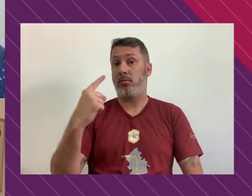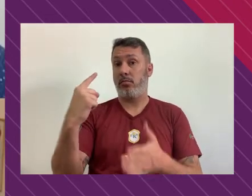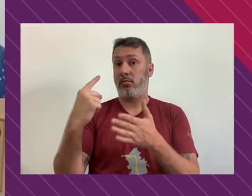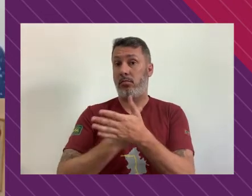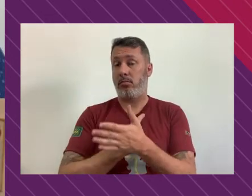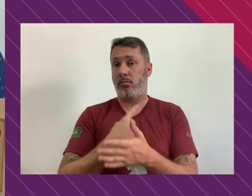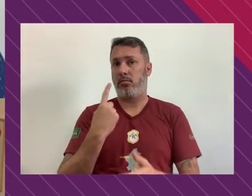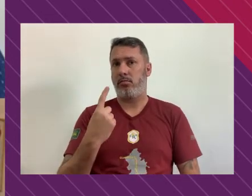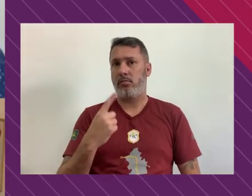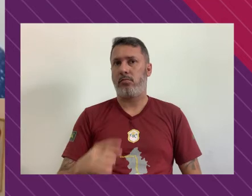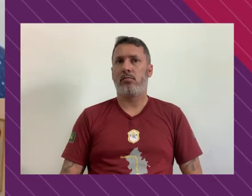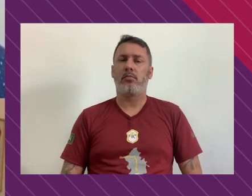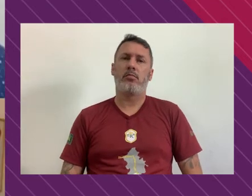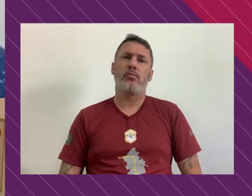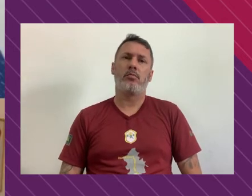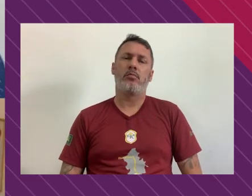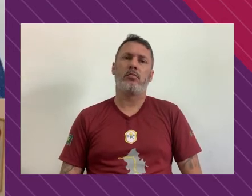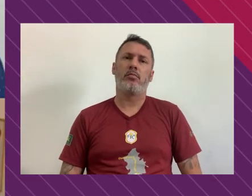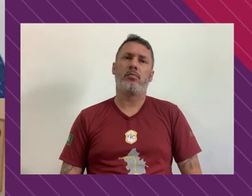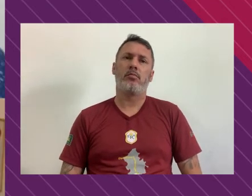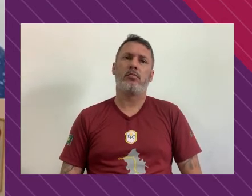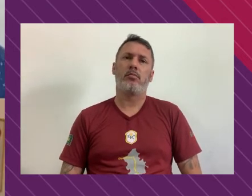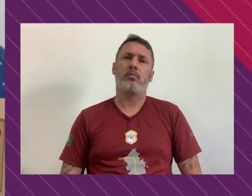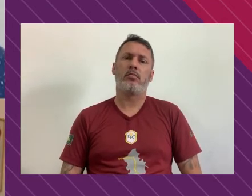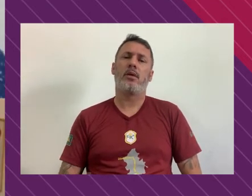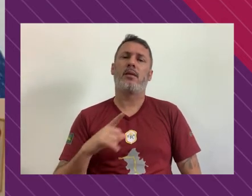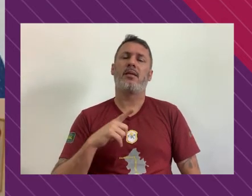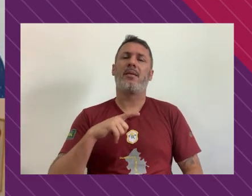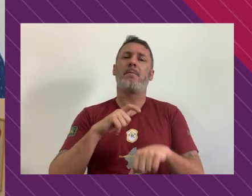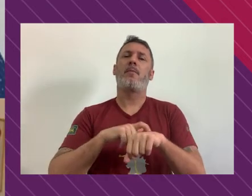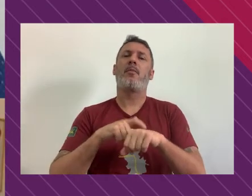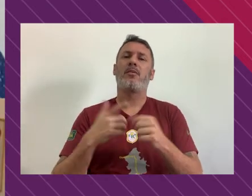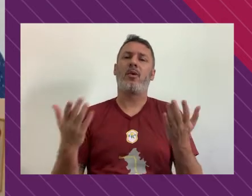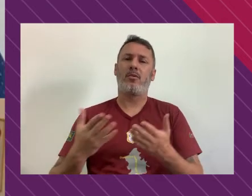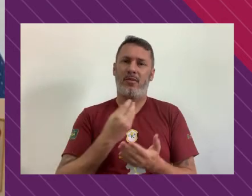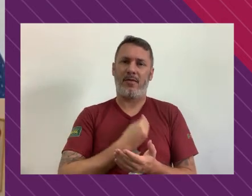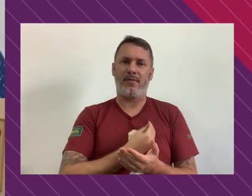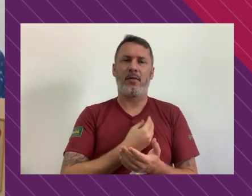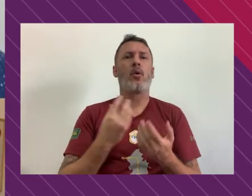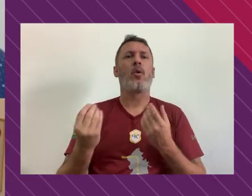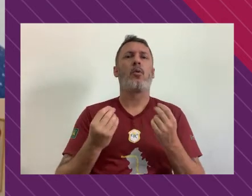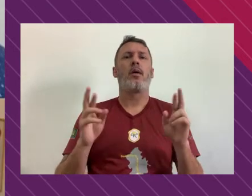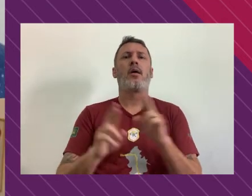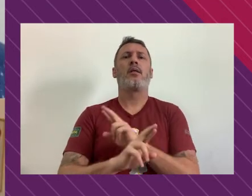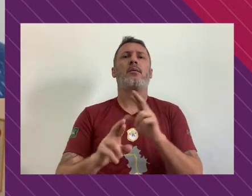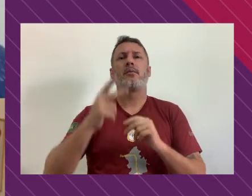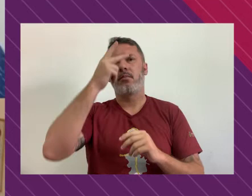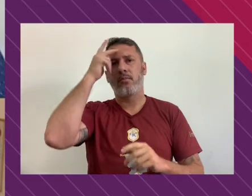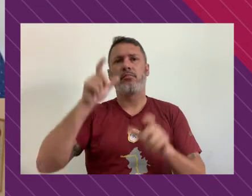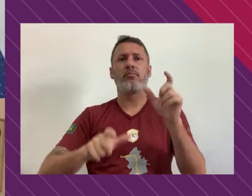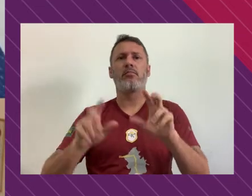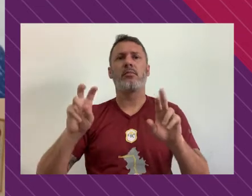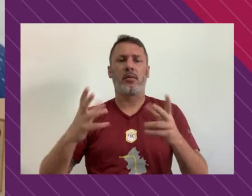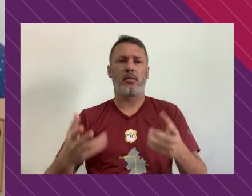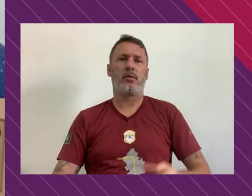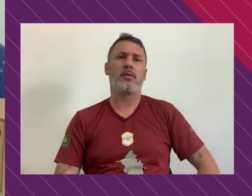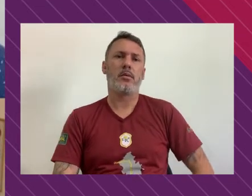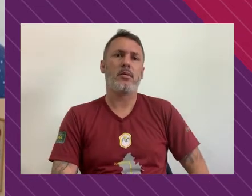empresa, e aí, quando fez 50 anos, falou, quero virar advogado. Foi estudar direito. A sociedade não está a todo momento